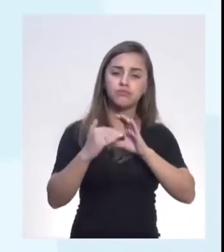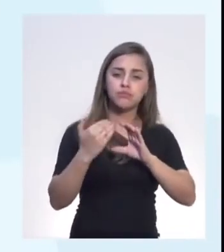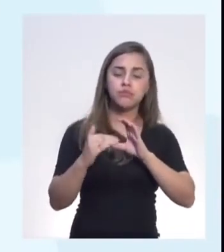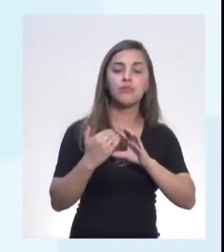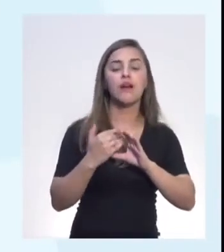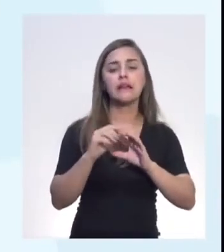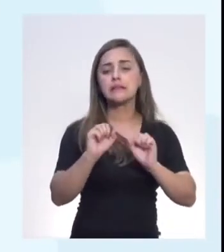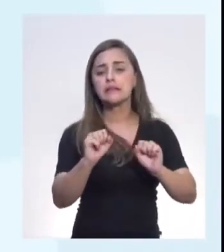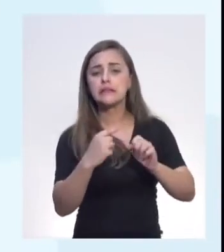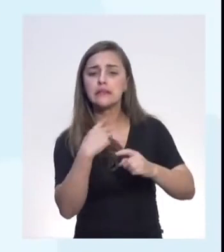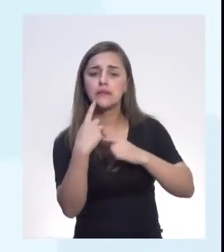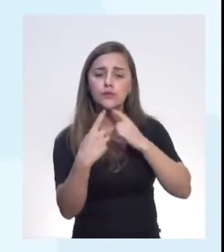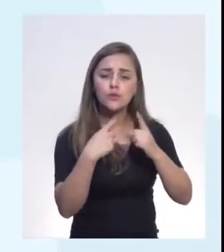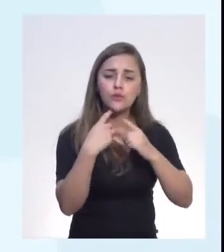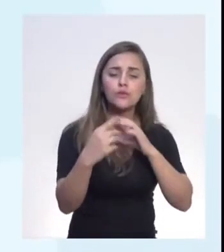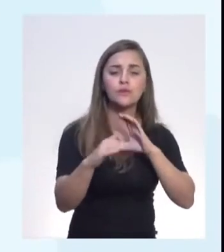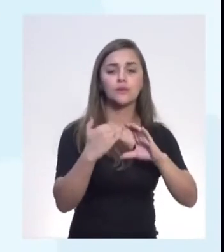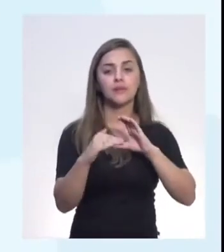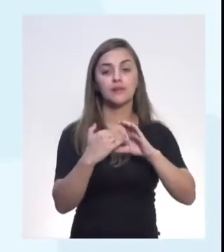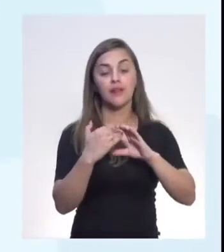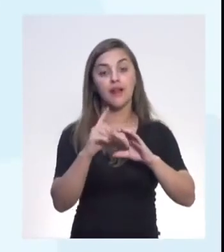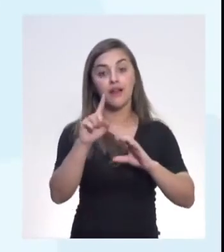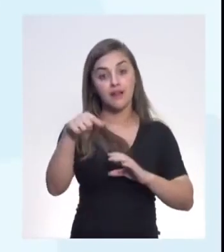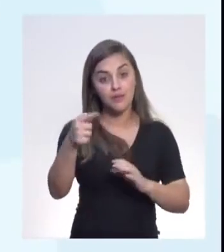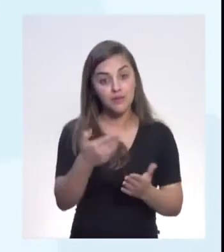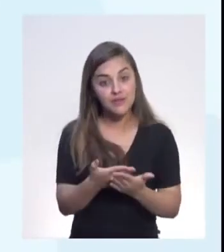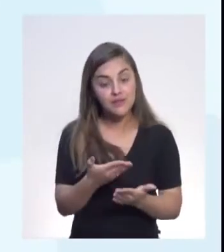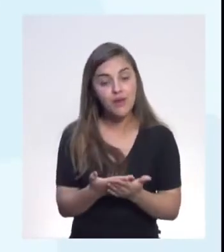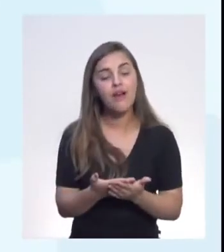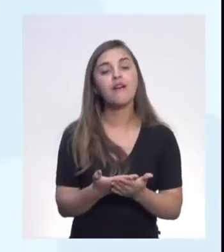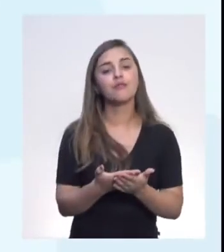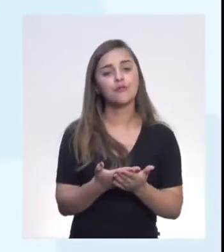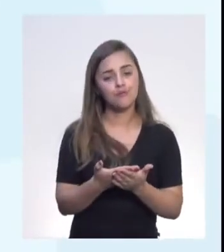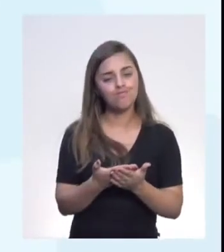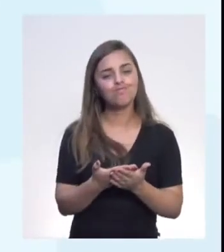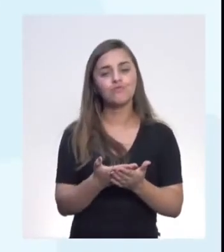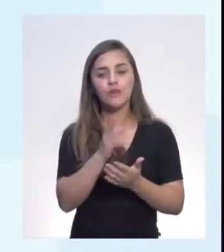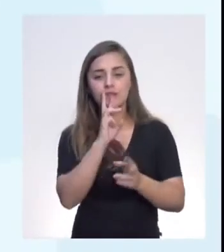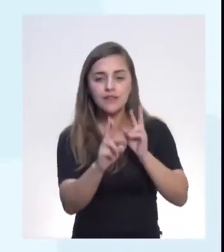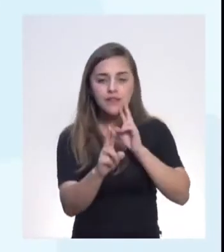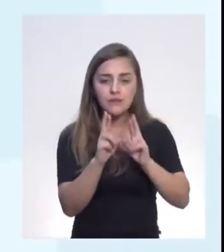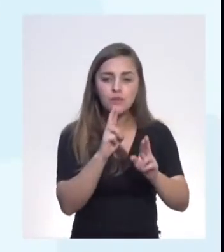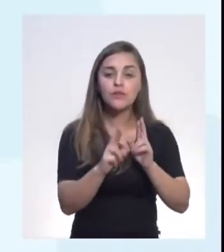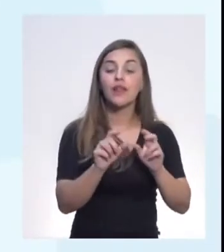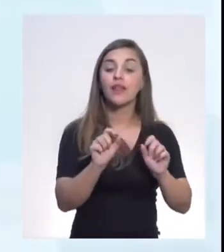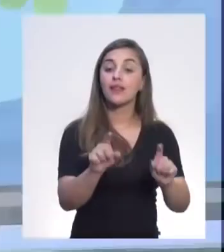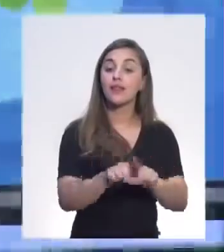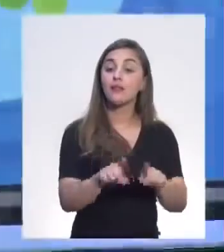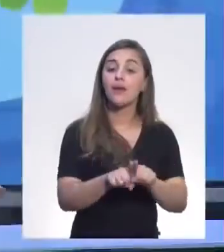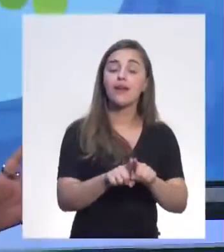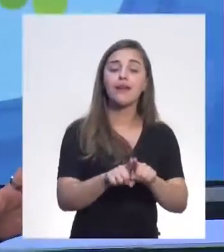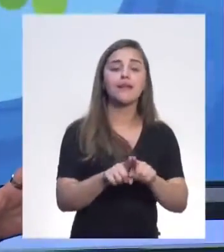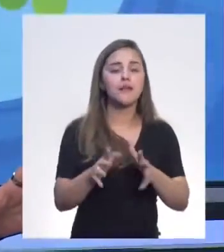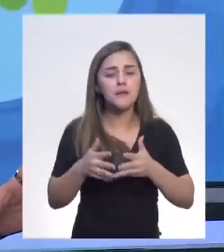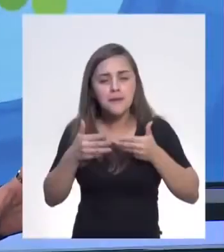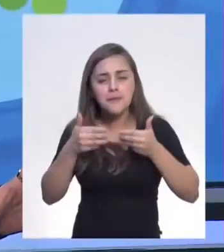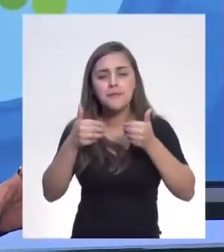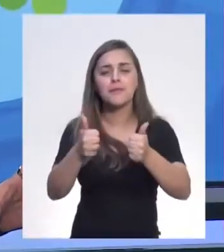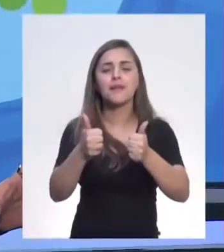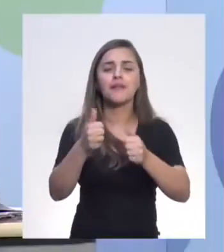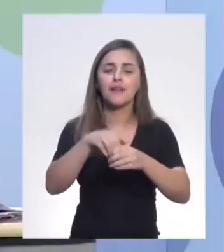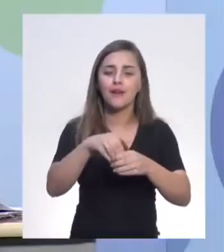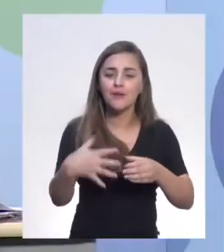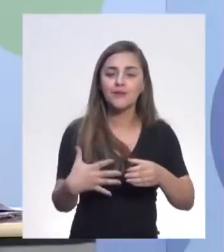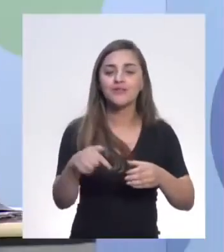tirar na próxima aula. E para a gente sempre continuar tentando melhorar as aulas para vocês, que a gente começou tudo isso junto, a gente está tentando melhorar,